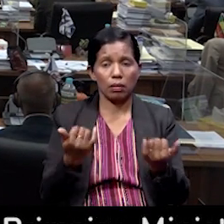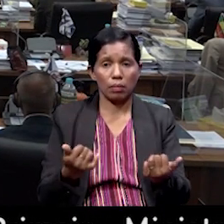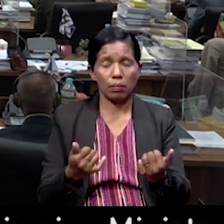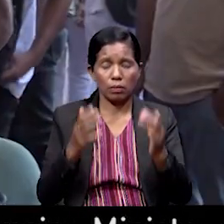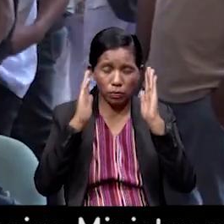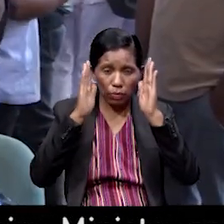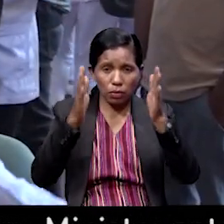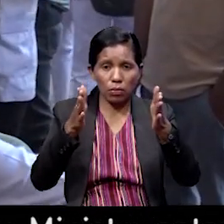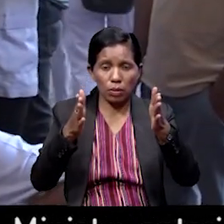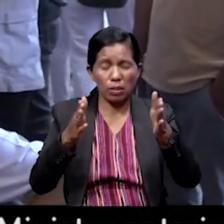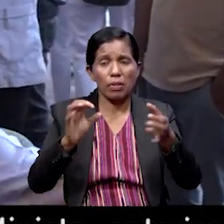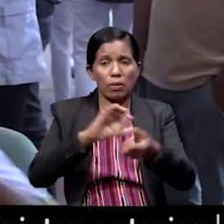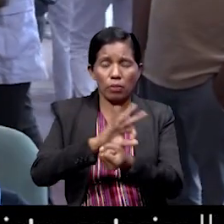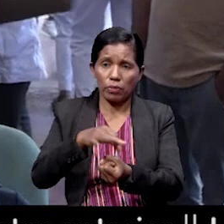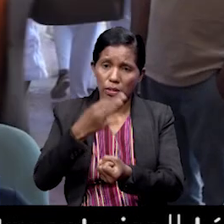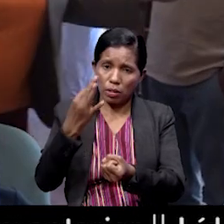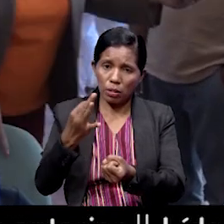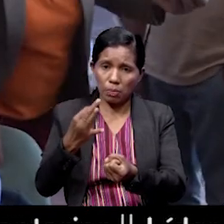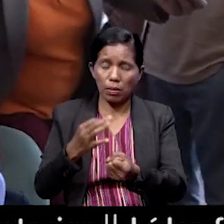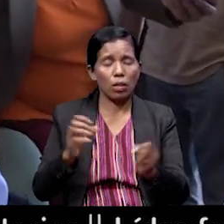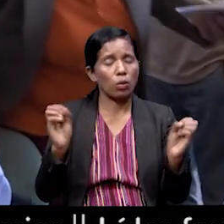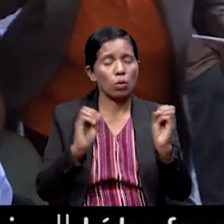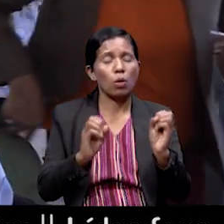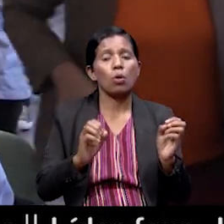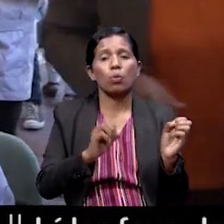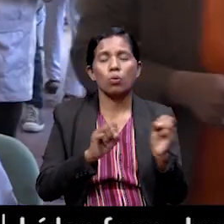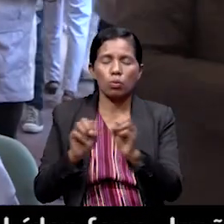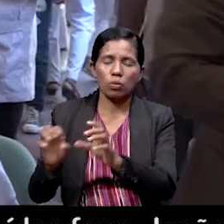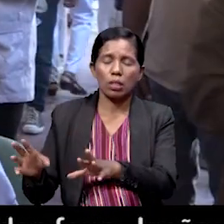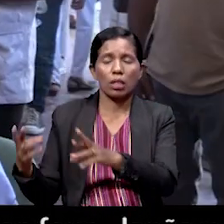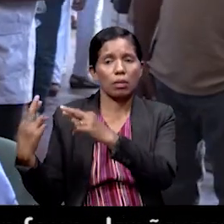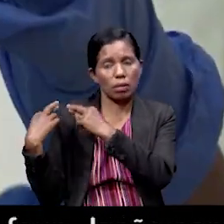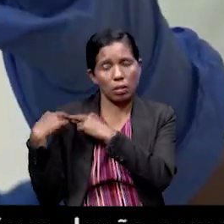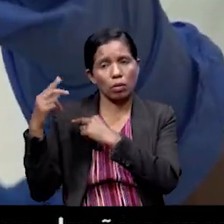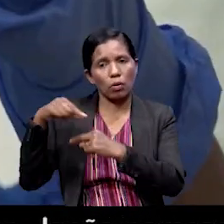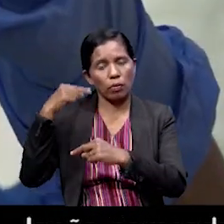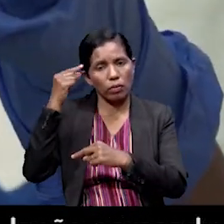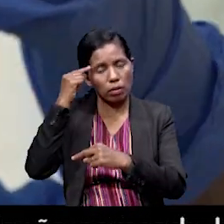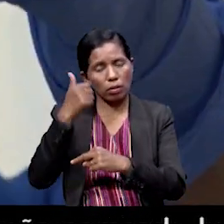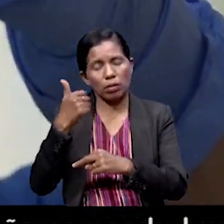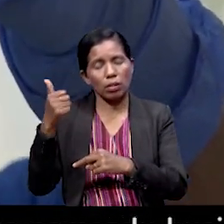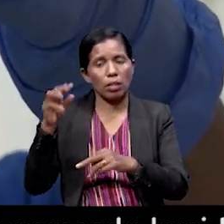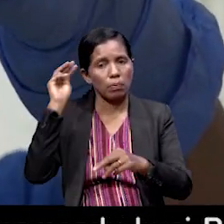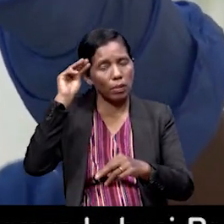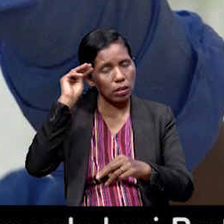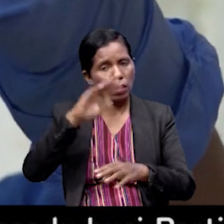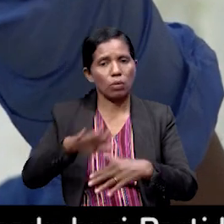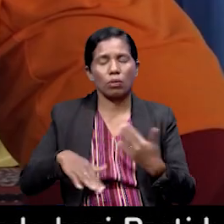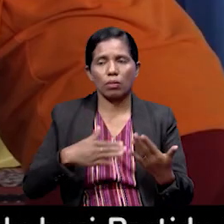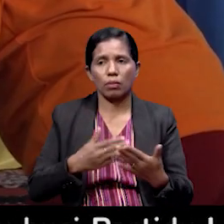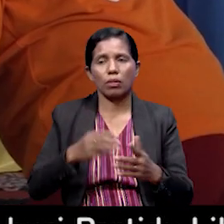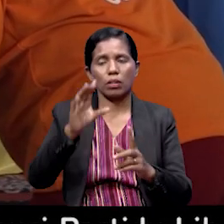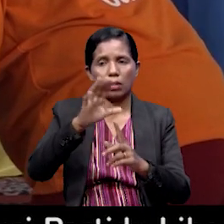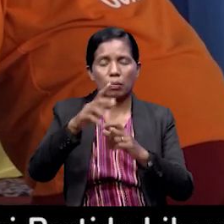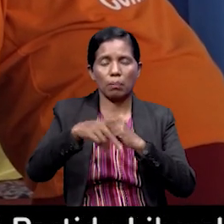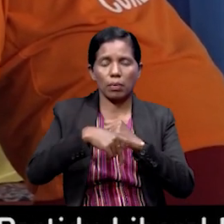ba vacinação COVID-19 rode abandona a responsabilidade governante siranian e a cada ministério sira. Chefe